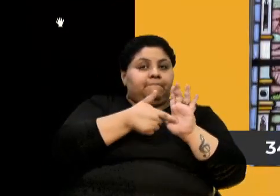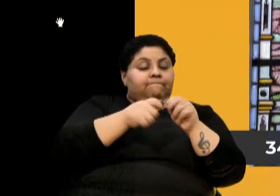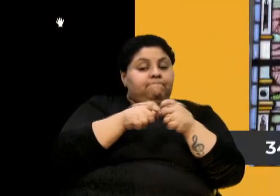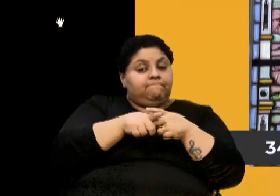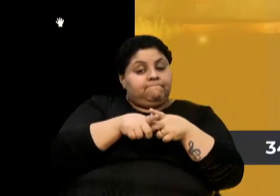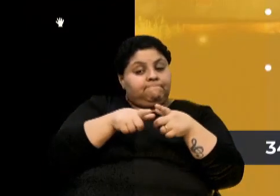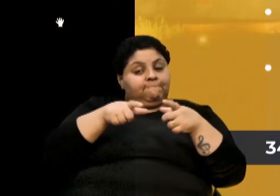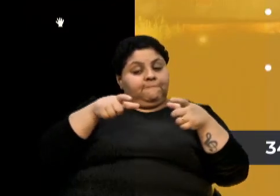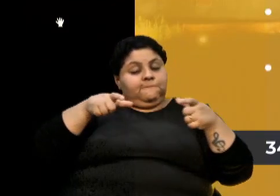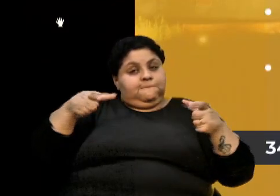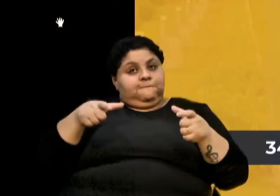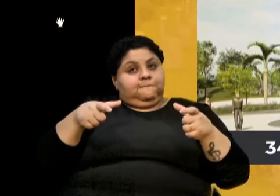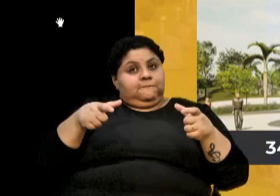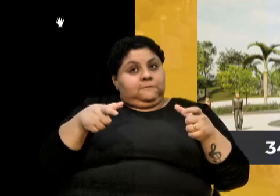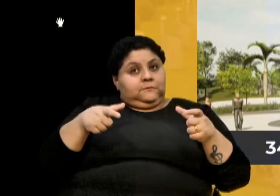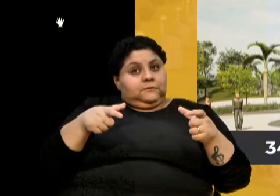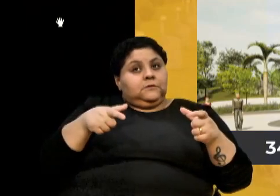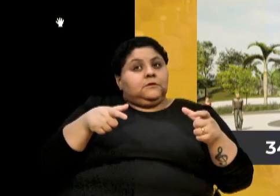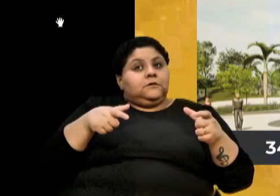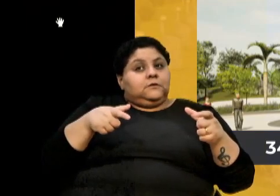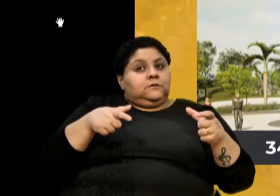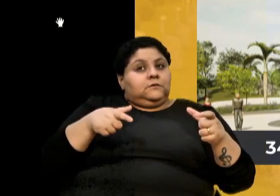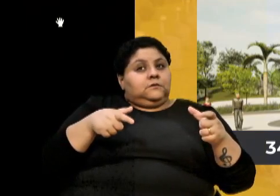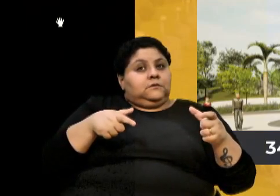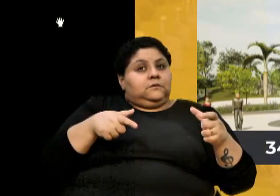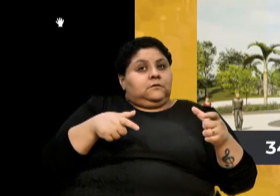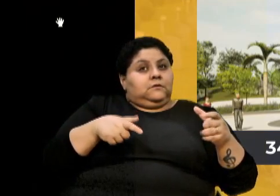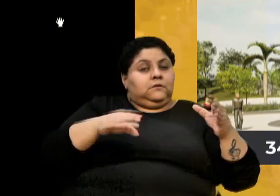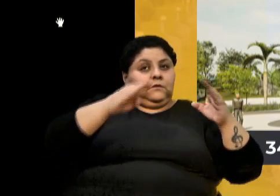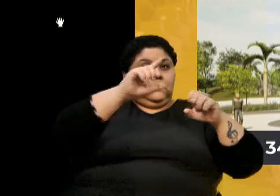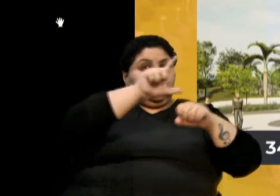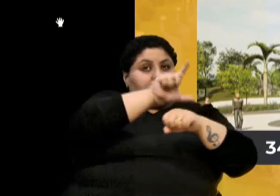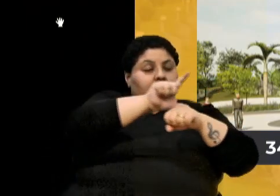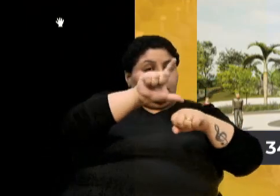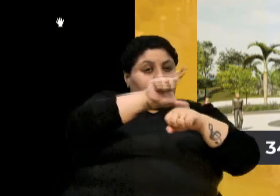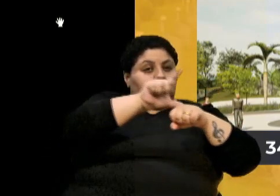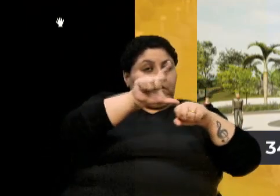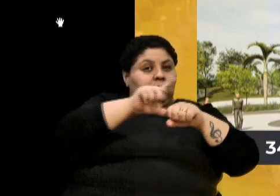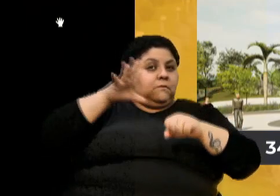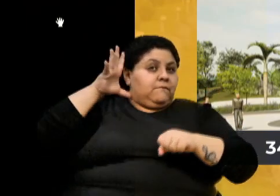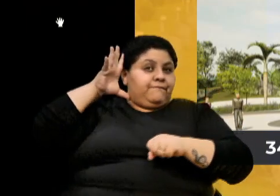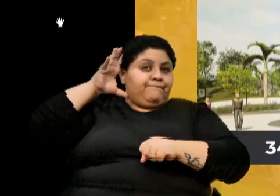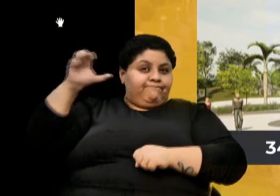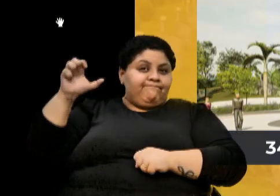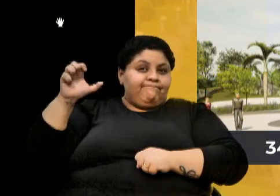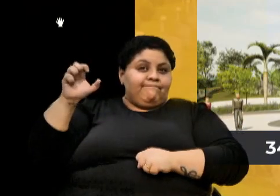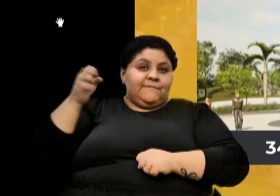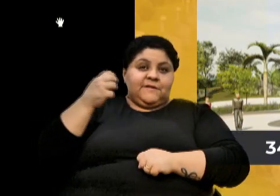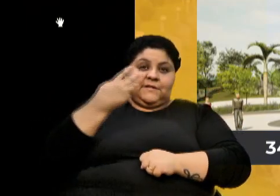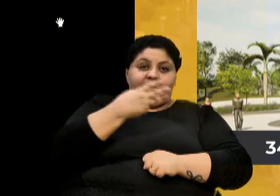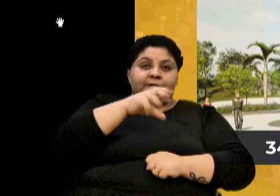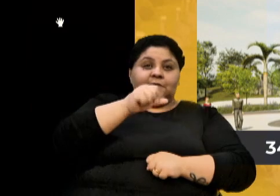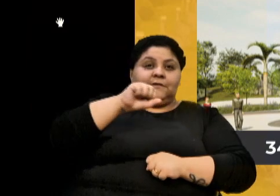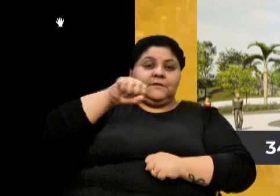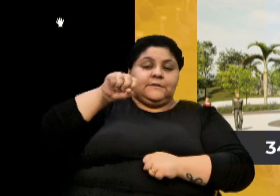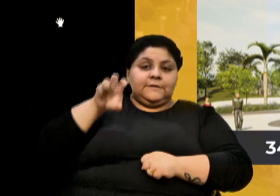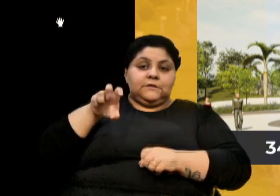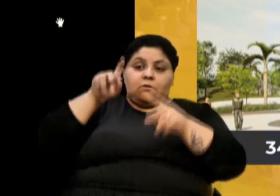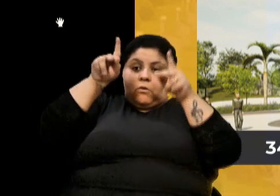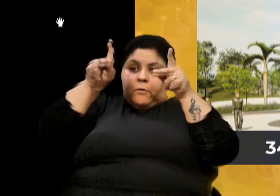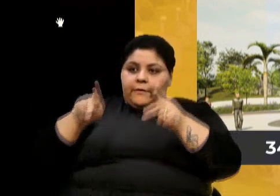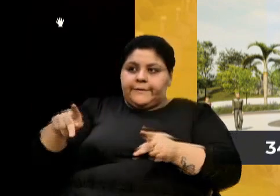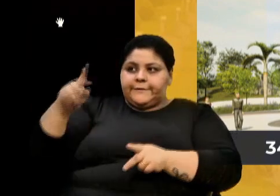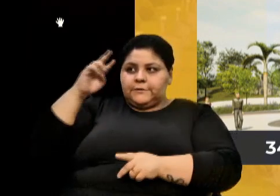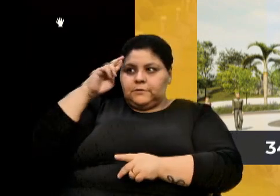quantidade de proprietários de estabelecimentos que foram ouvidos, são 385 donos de estabelecimentos, o que é uma margem